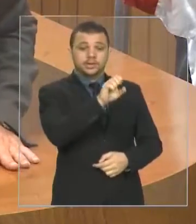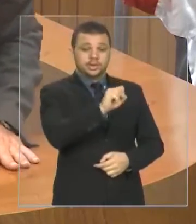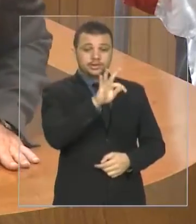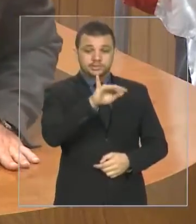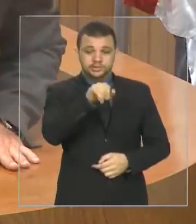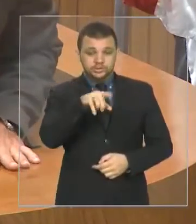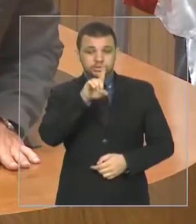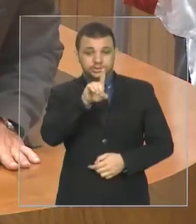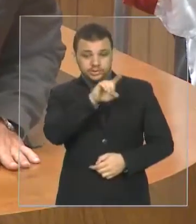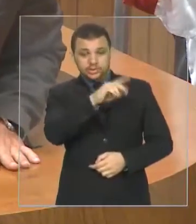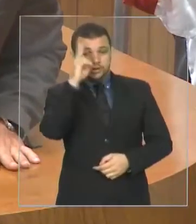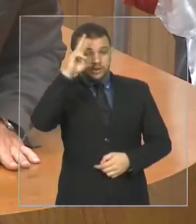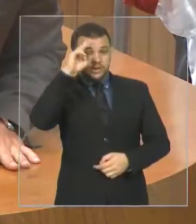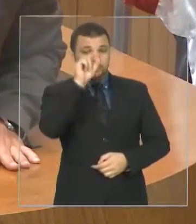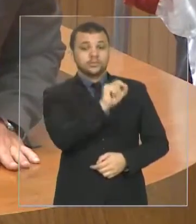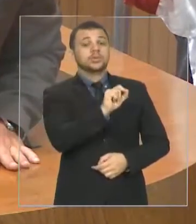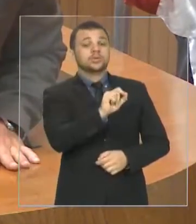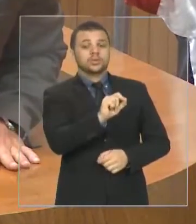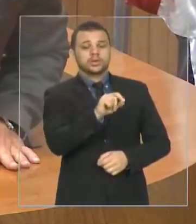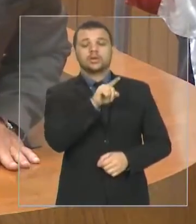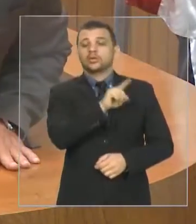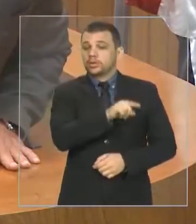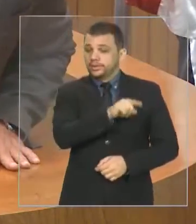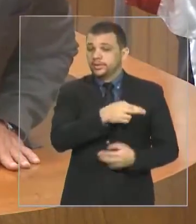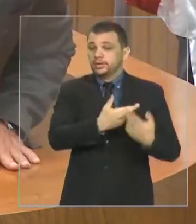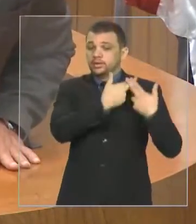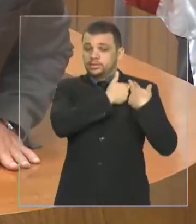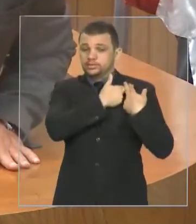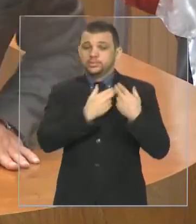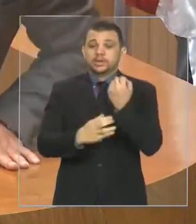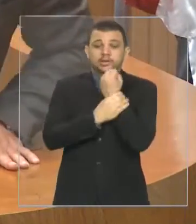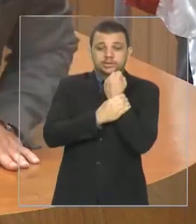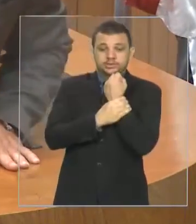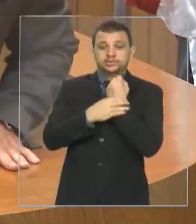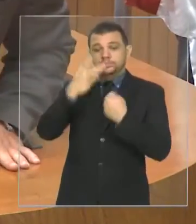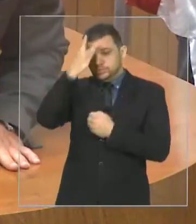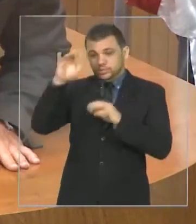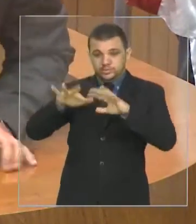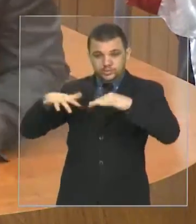do Sampaio, do Barra do Corda, do Cordino e todos aqueles que foram o jogo de uma final lá.